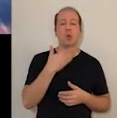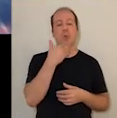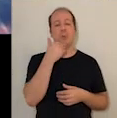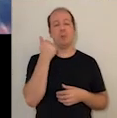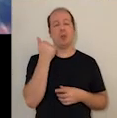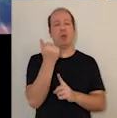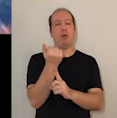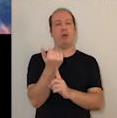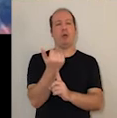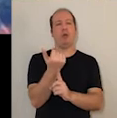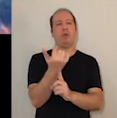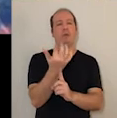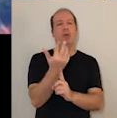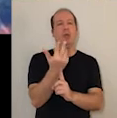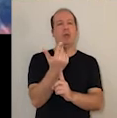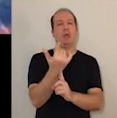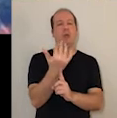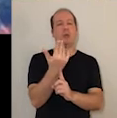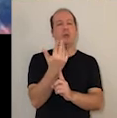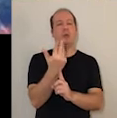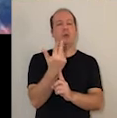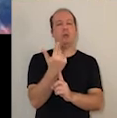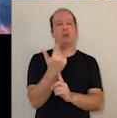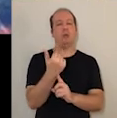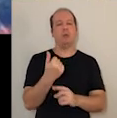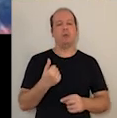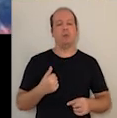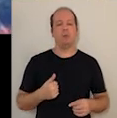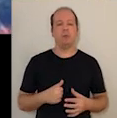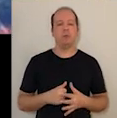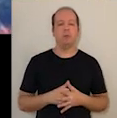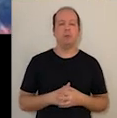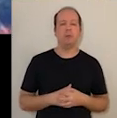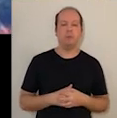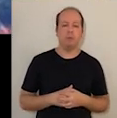O melhor mesmo seria acender uma vela e encostar nos seus pés.